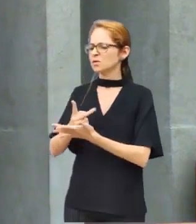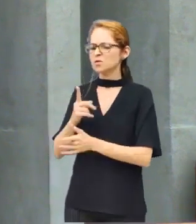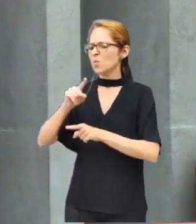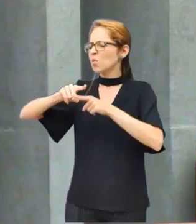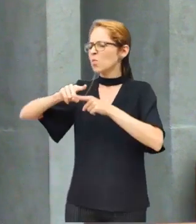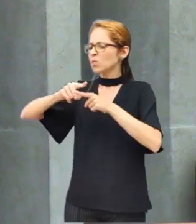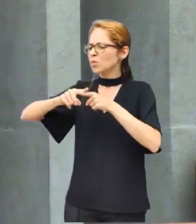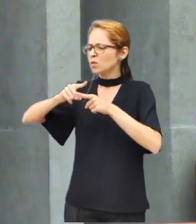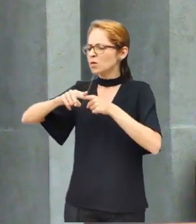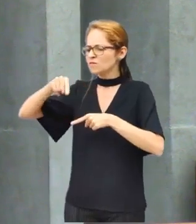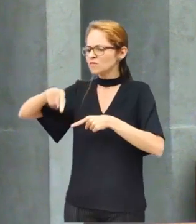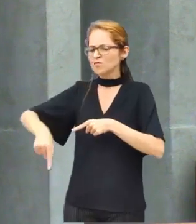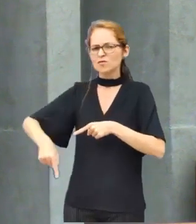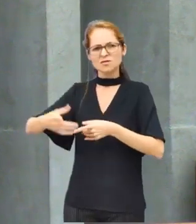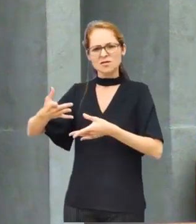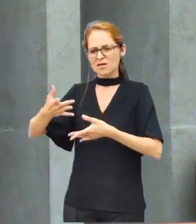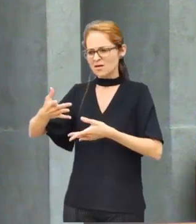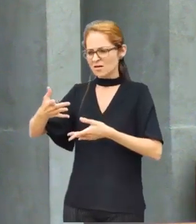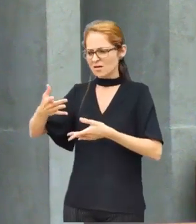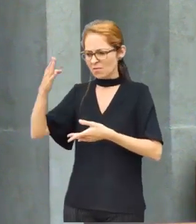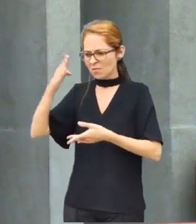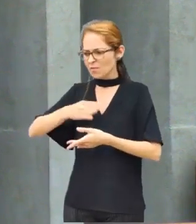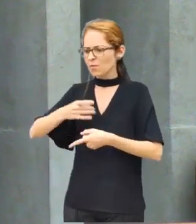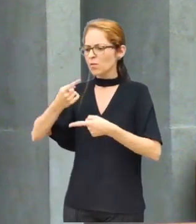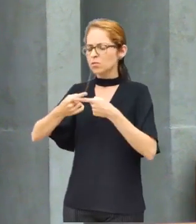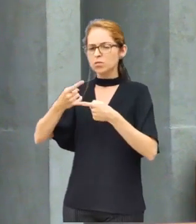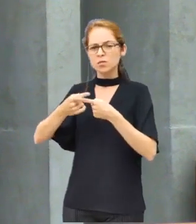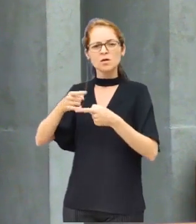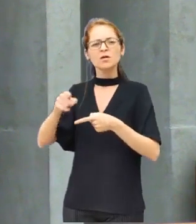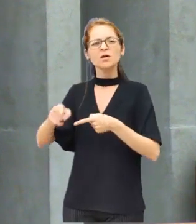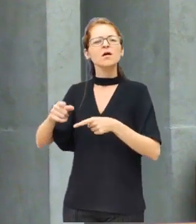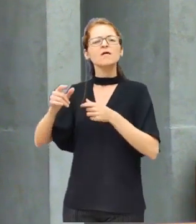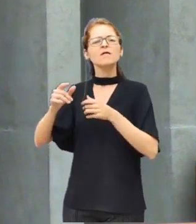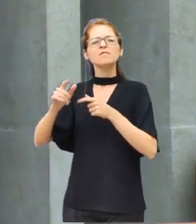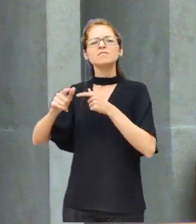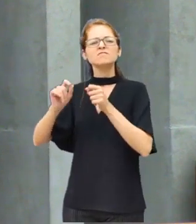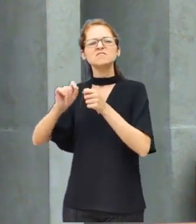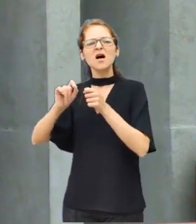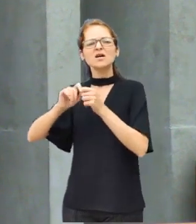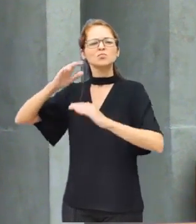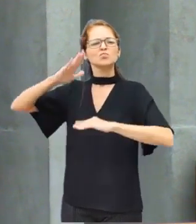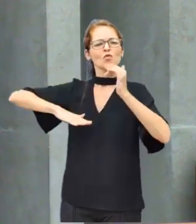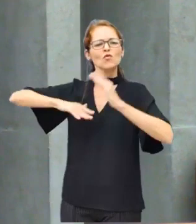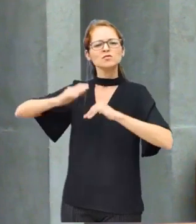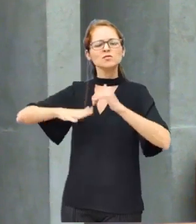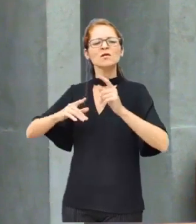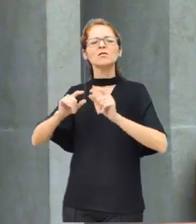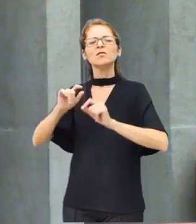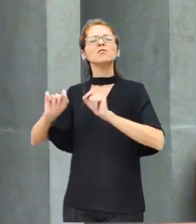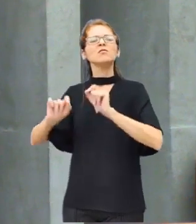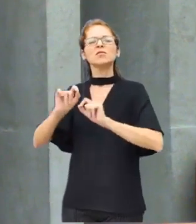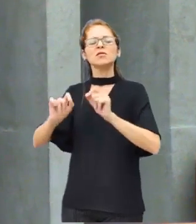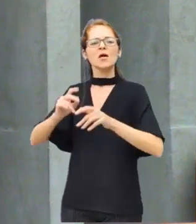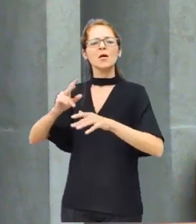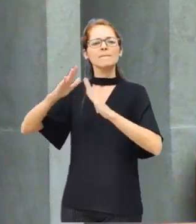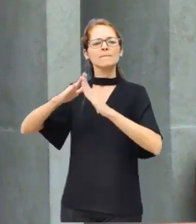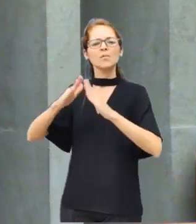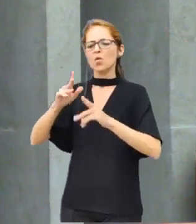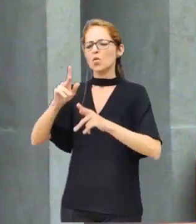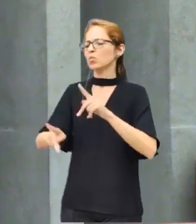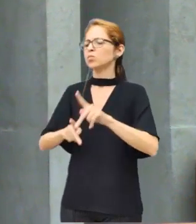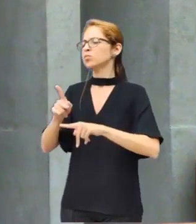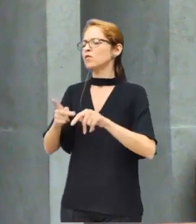de quem nos sobreveio esse mal. Que ocupação é a tua? De onde vens? Qual a tua terra? E de que povo és